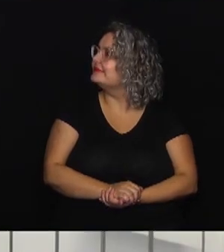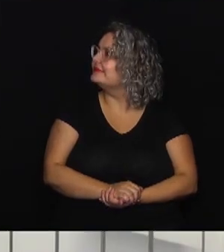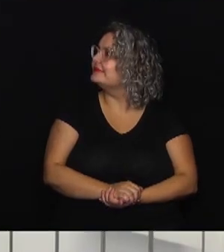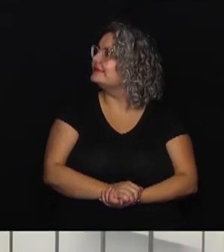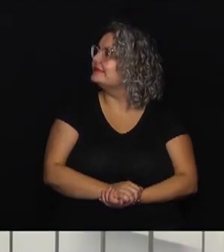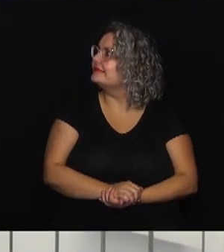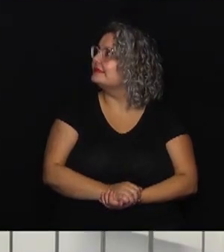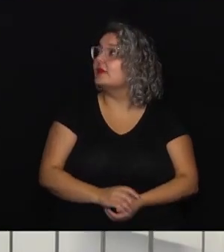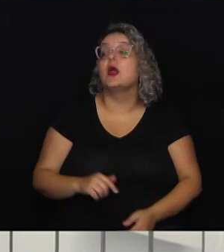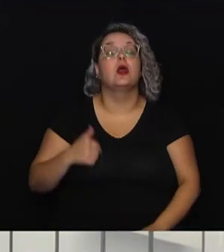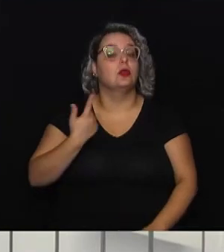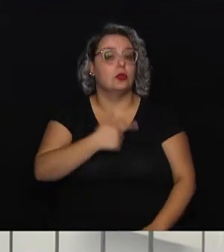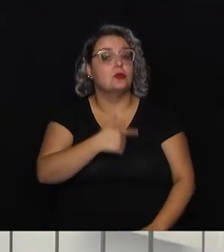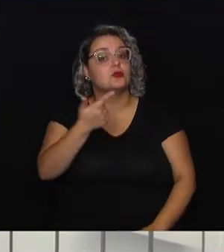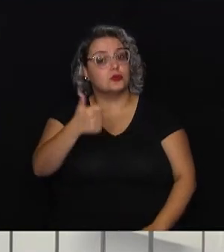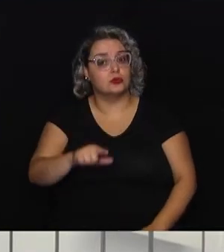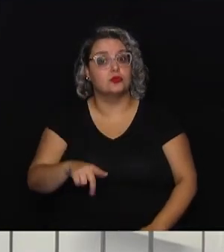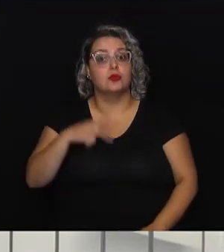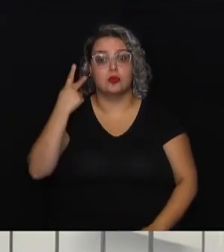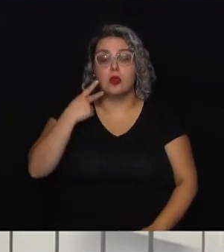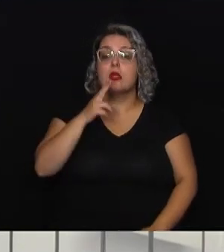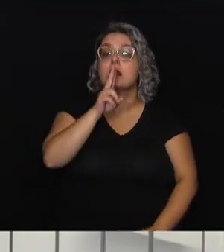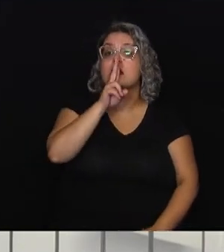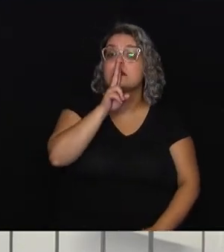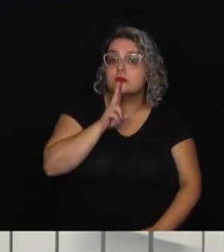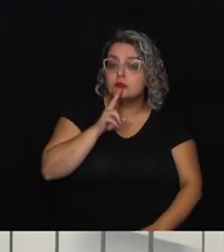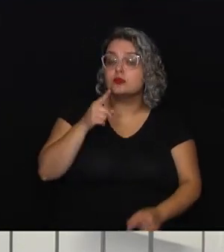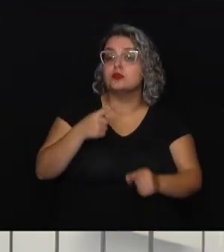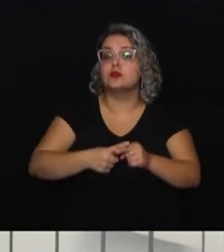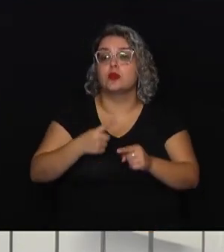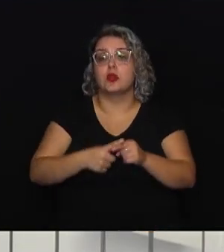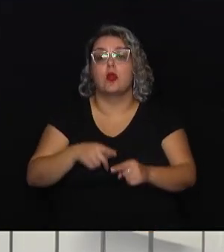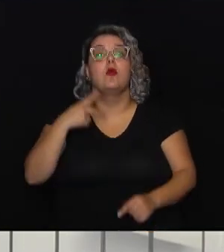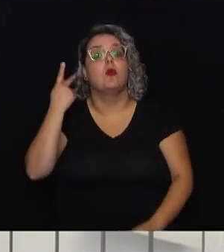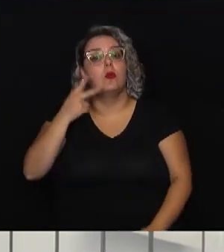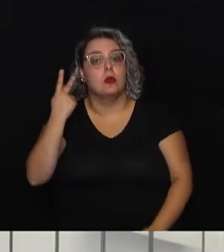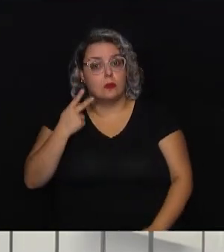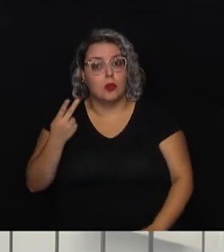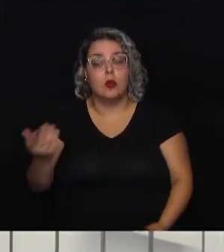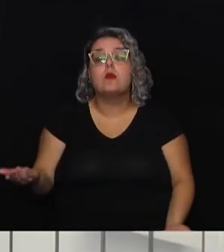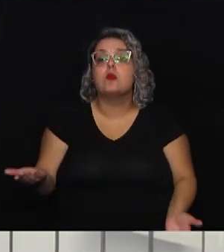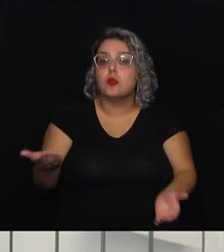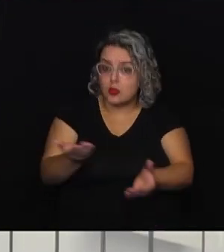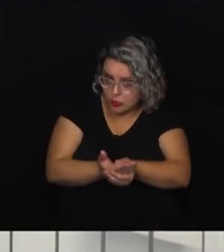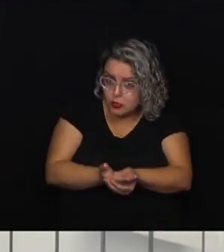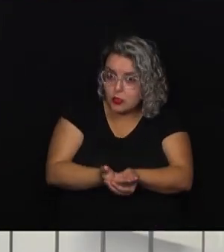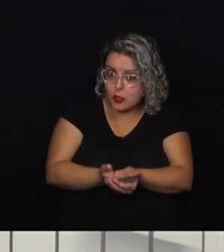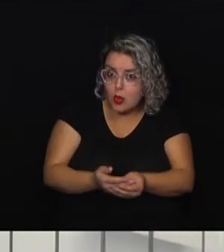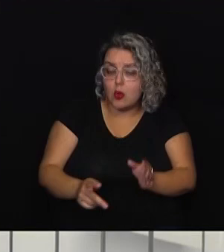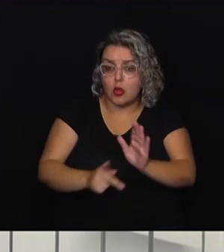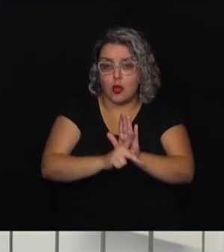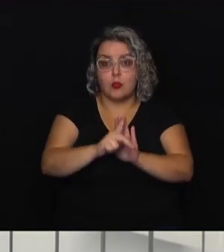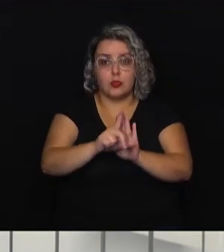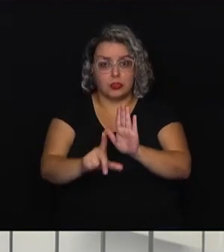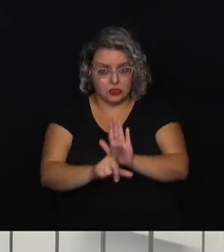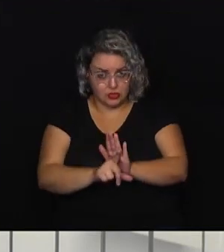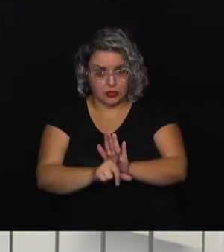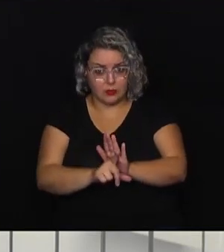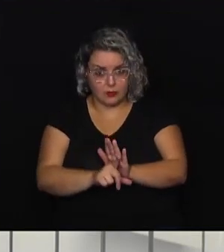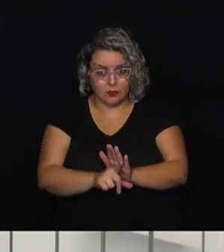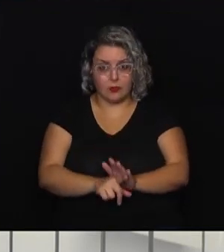E a gente segue com o vereador Nelson Osseri, porque o parlamentar protocolou um projeto de lei para que